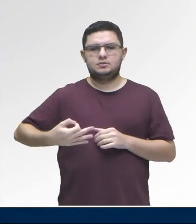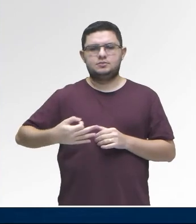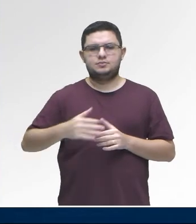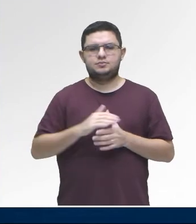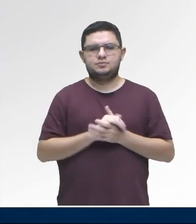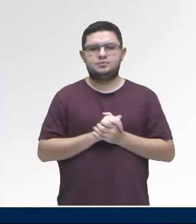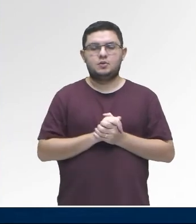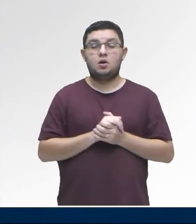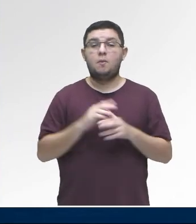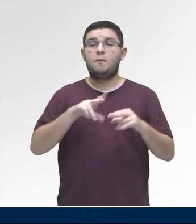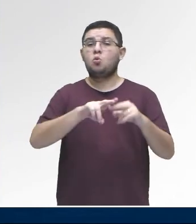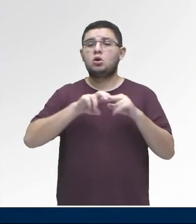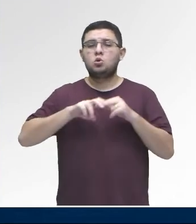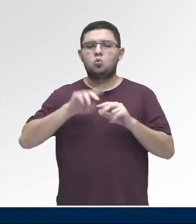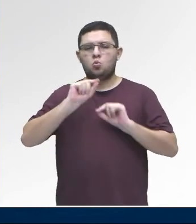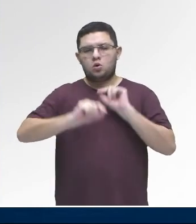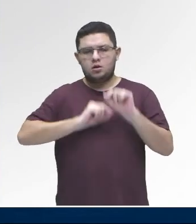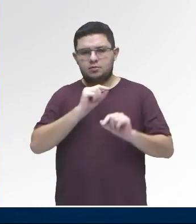Ela é verdadeira